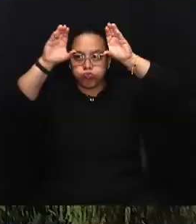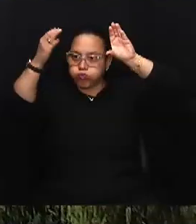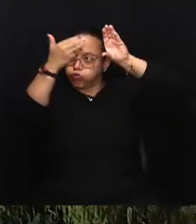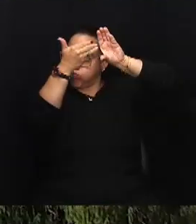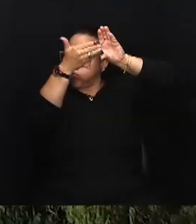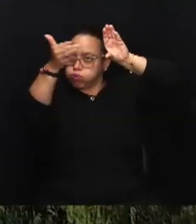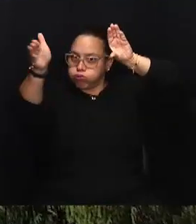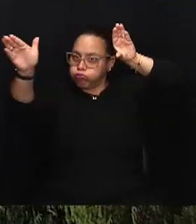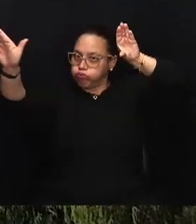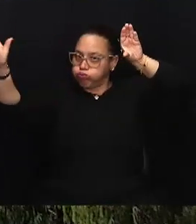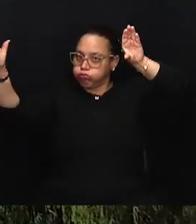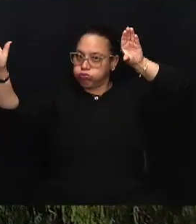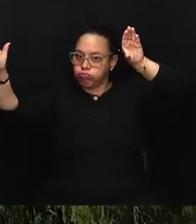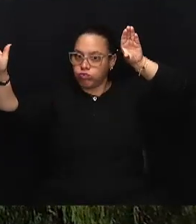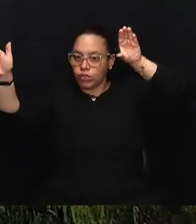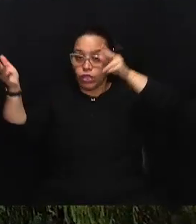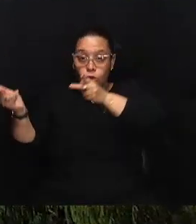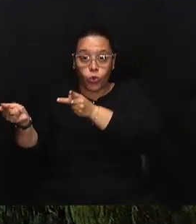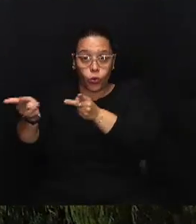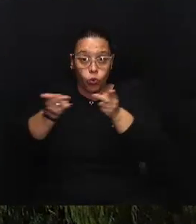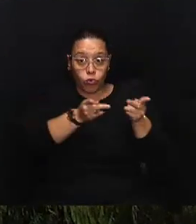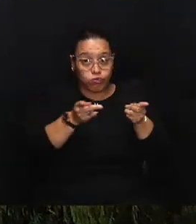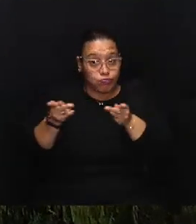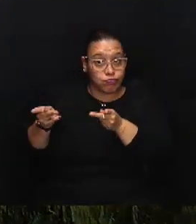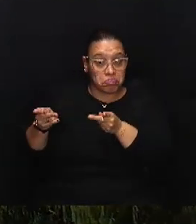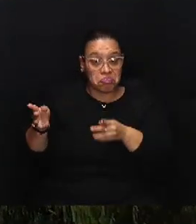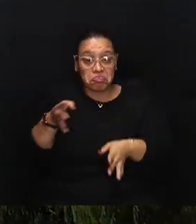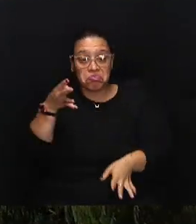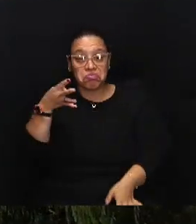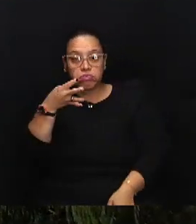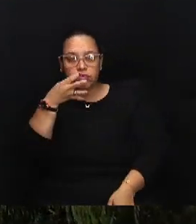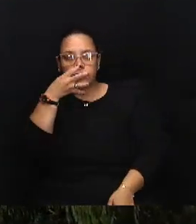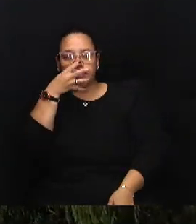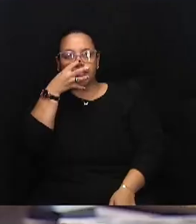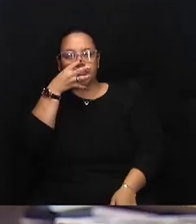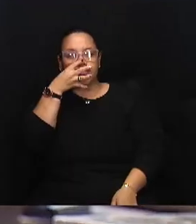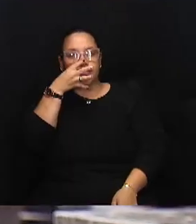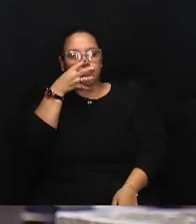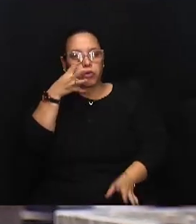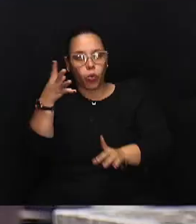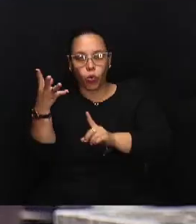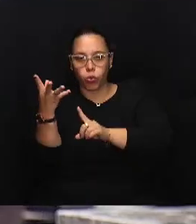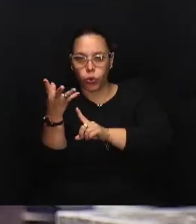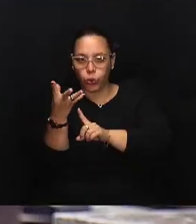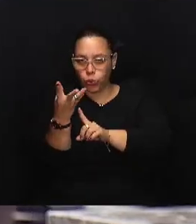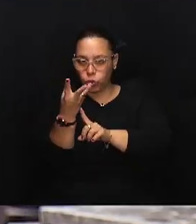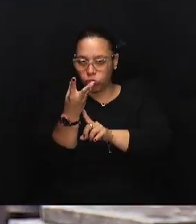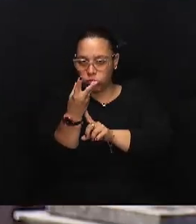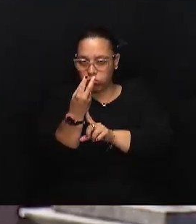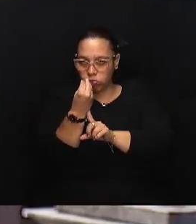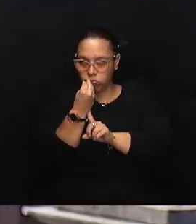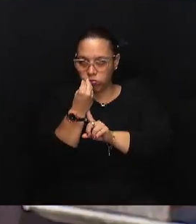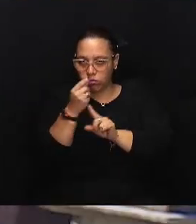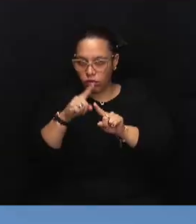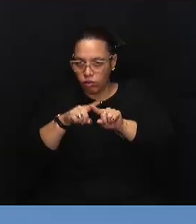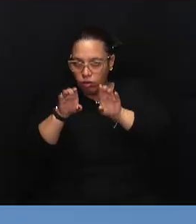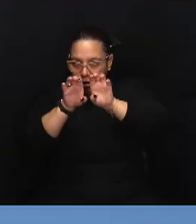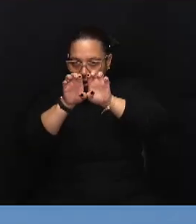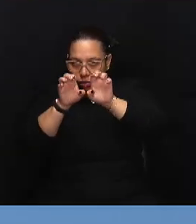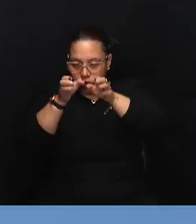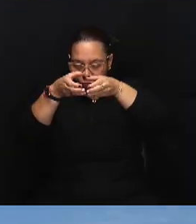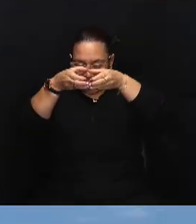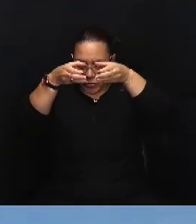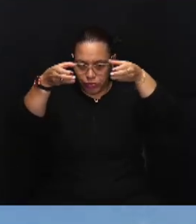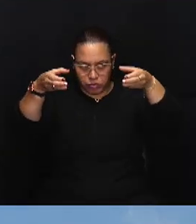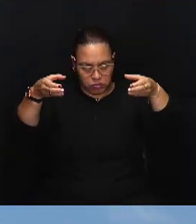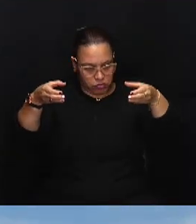tem esse convite, né, ao apreço de obras de arte, de esculturas, mas eu gosto de dizer